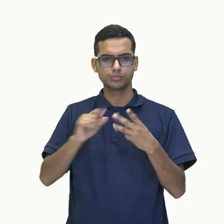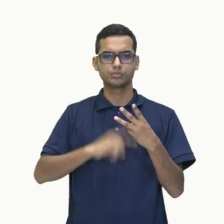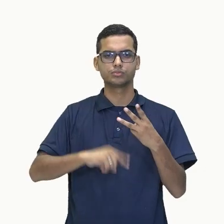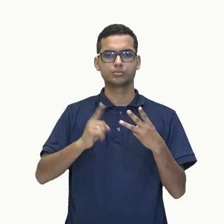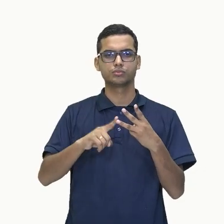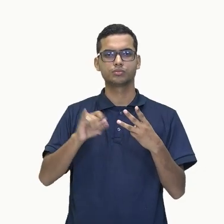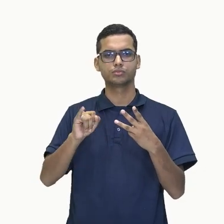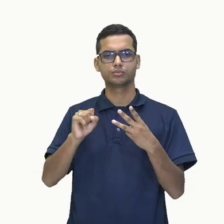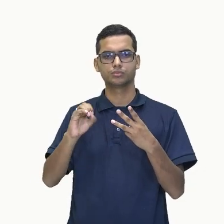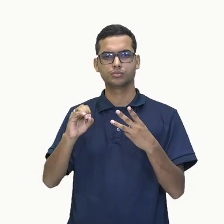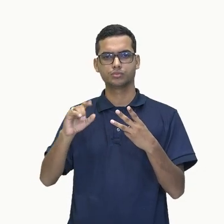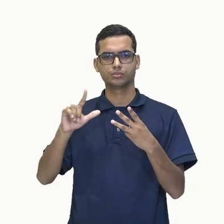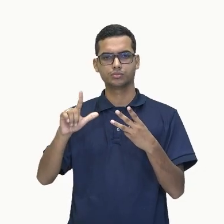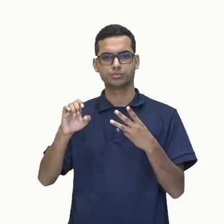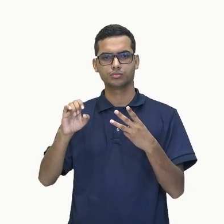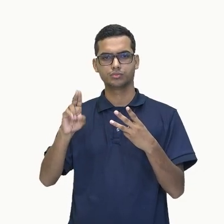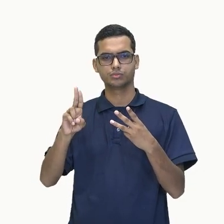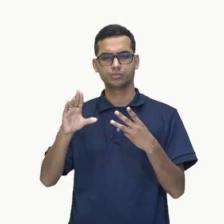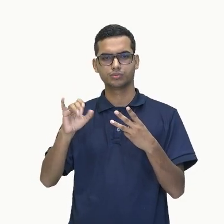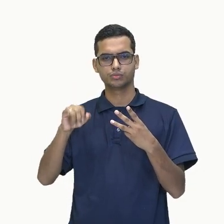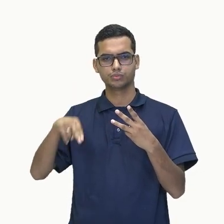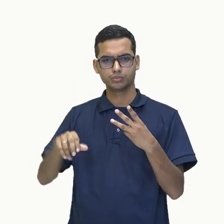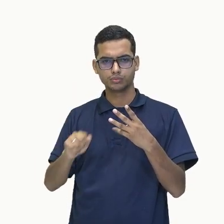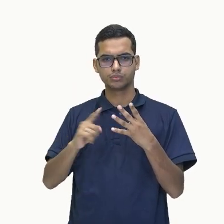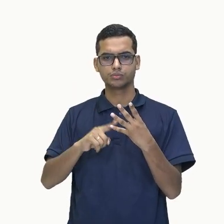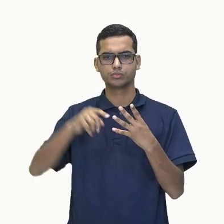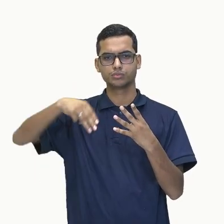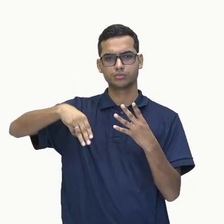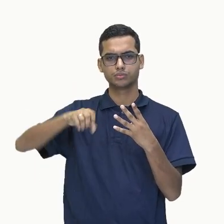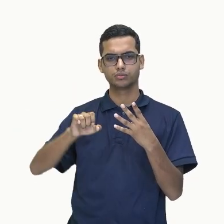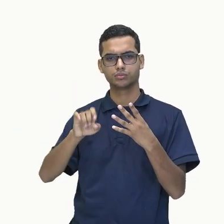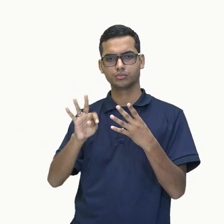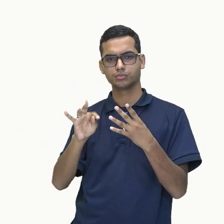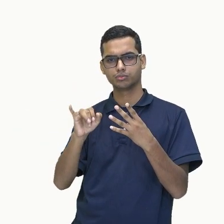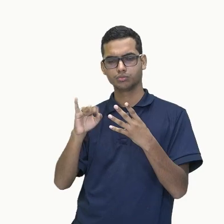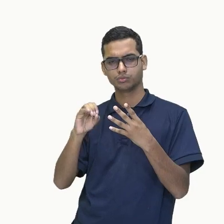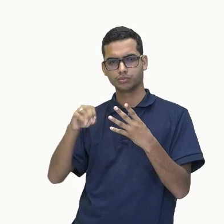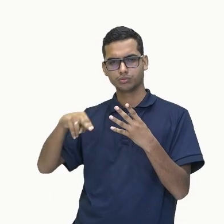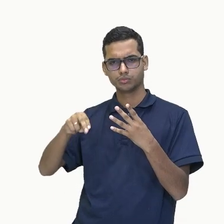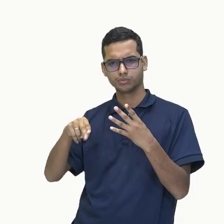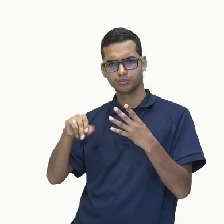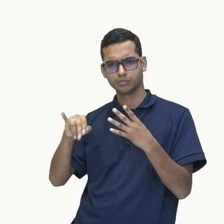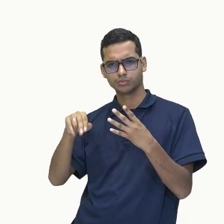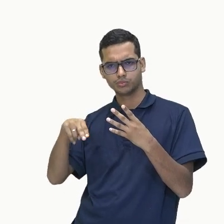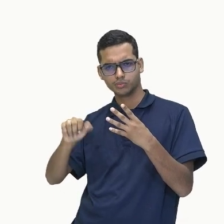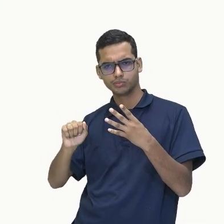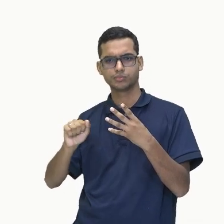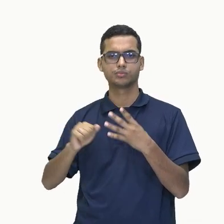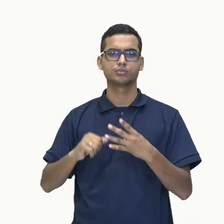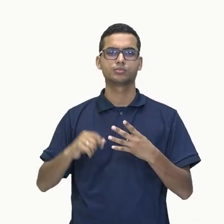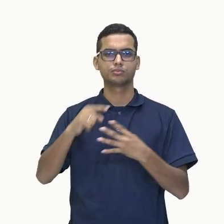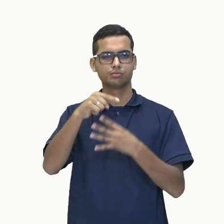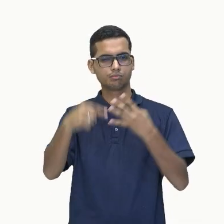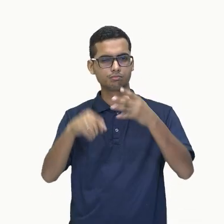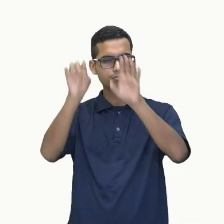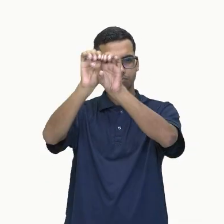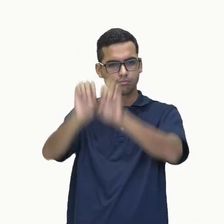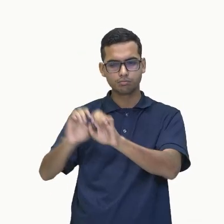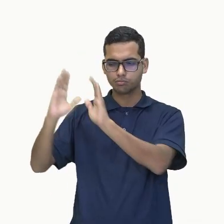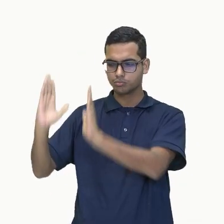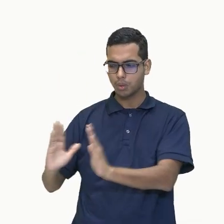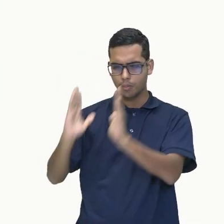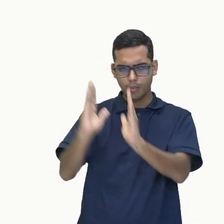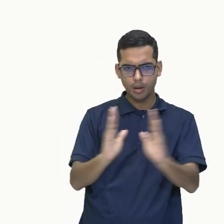asparagina, lisina, acerina, arginina a gente já viu aqui no